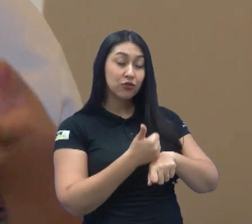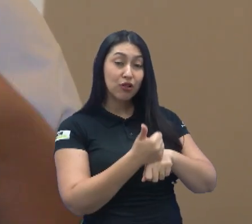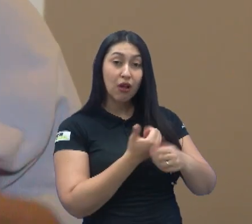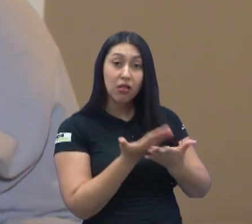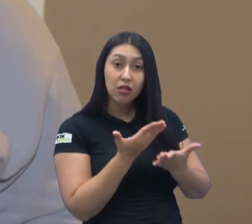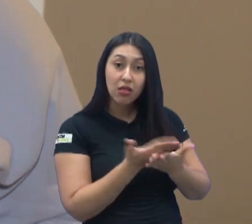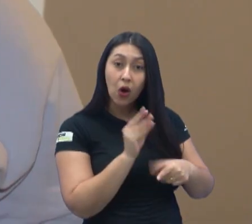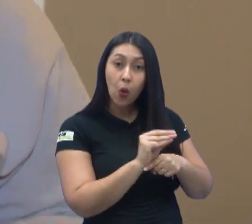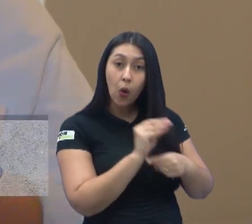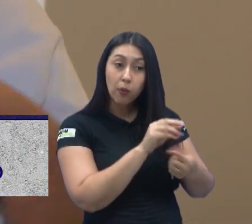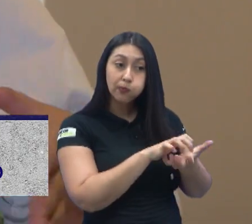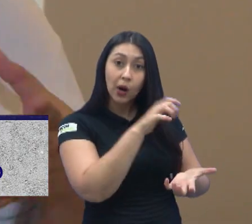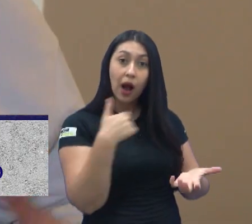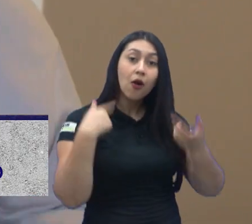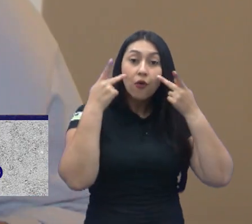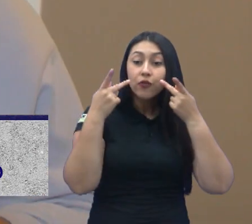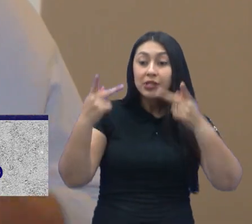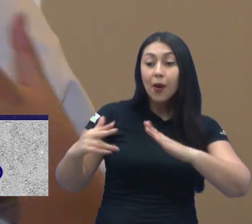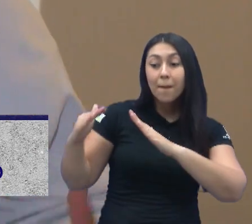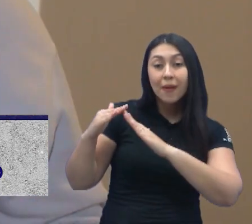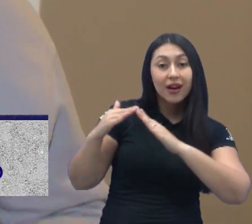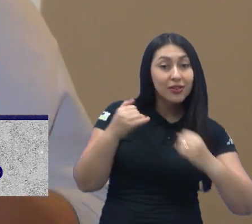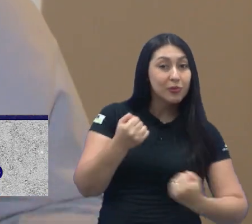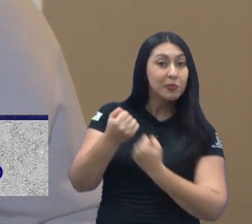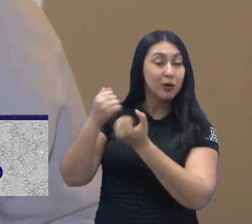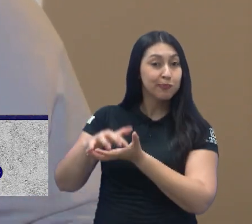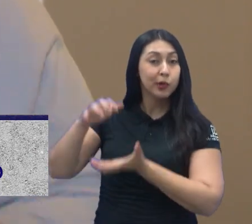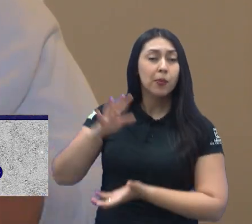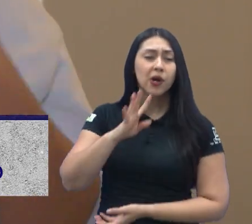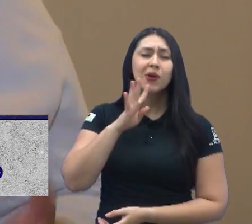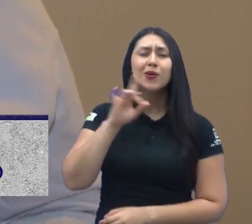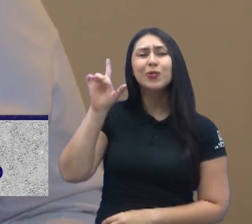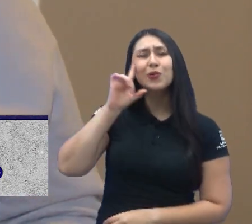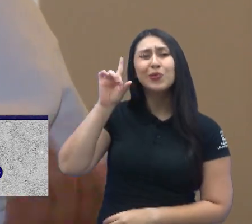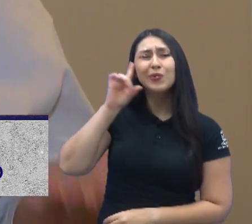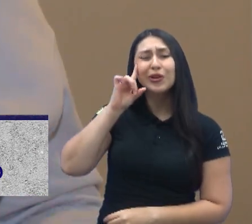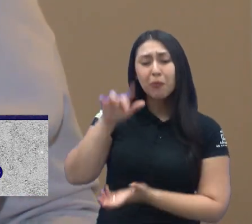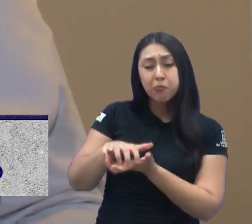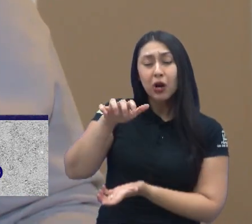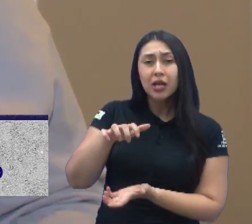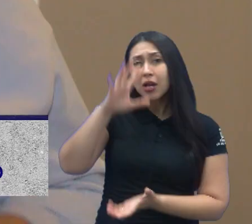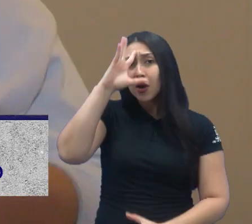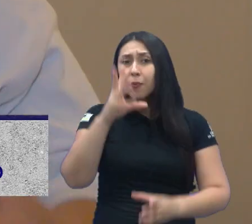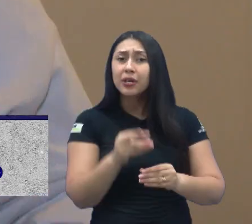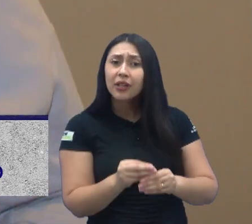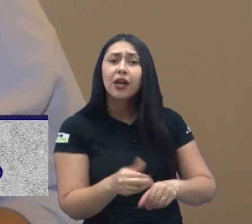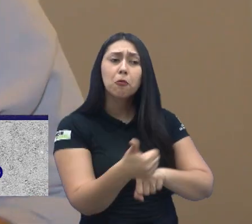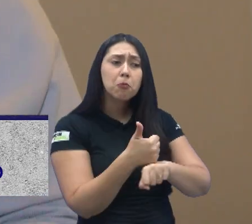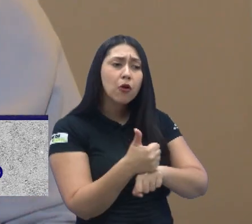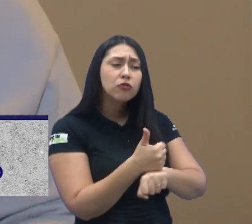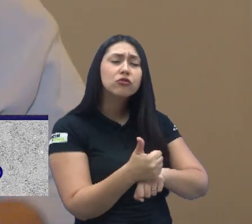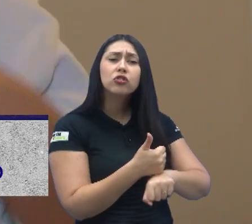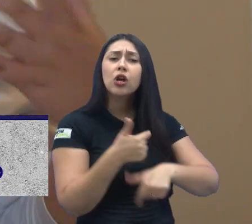um residencial sênior para conhecer um pouquinho da rotina desses idosos e entender também quem trabalha com eles, né? A execução